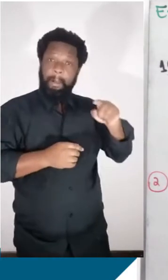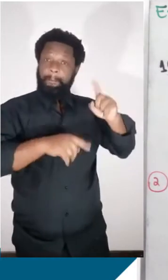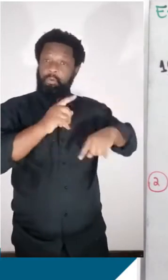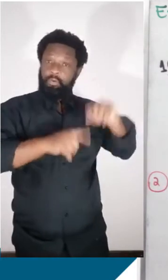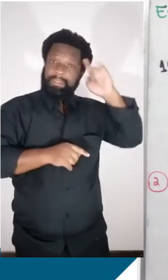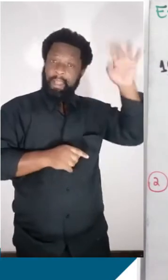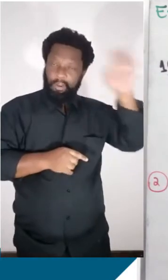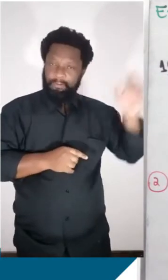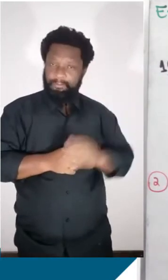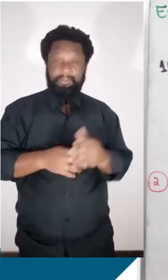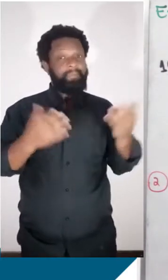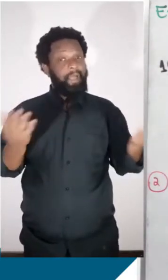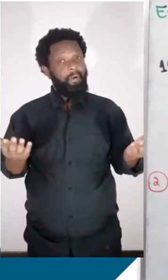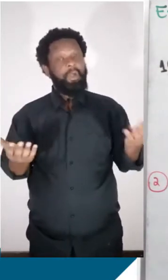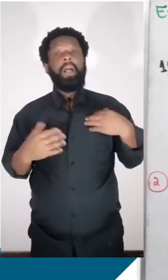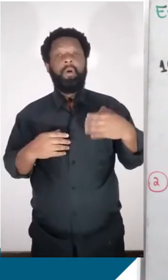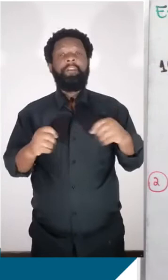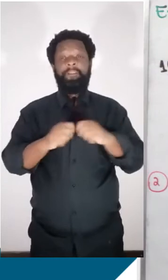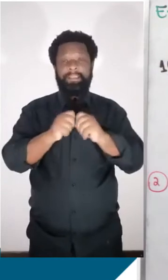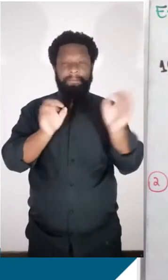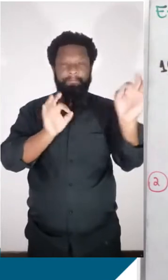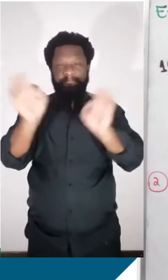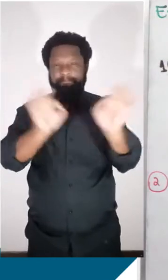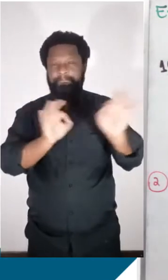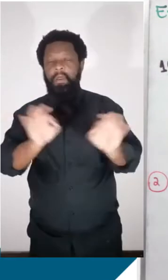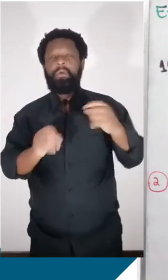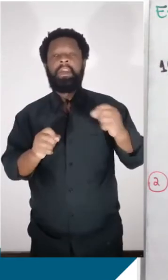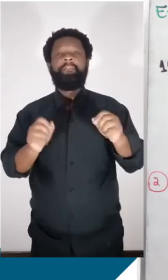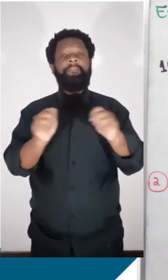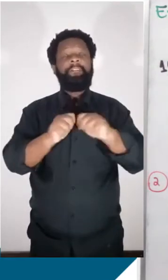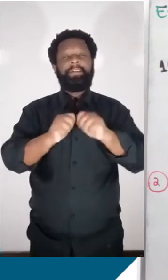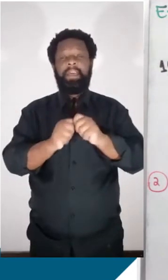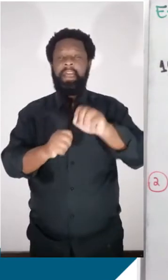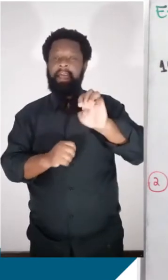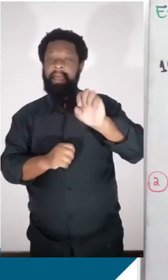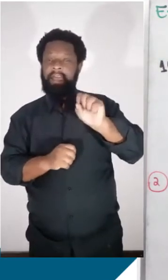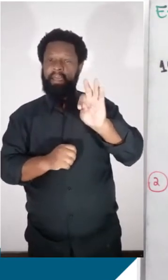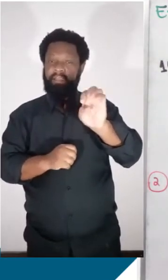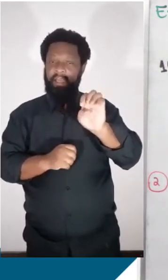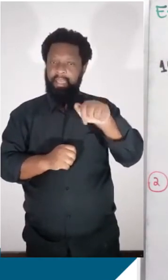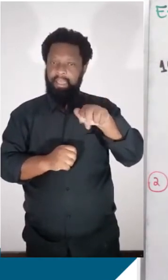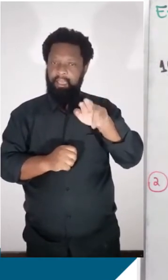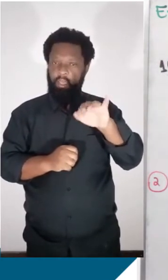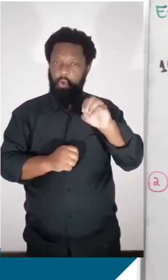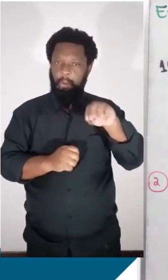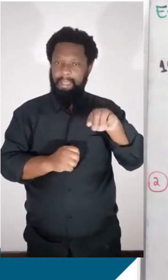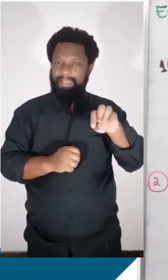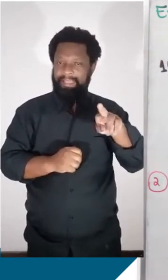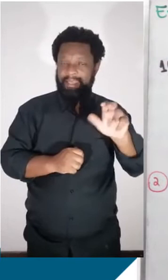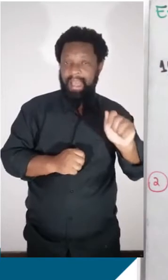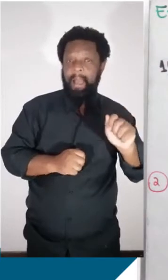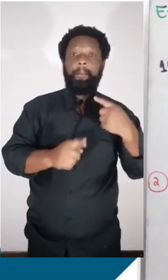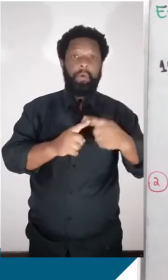participar da minha regra de 3. Sendo assim, vou vir aqui e fazer a minha estequiometria, porque se eu já tenho produto